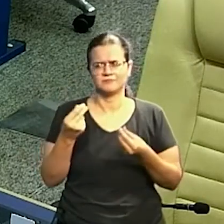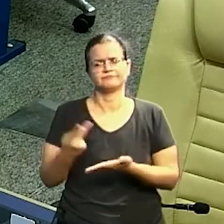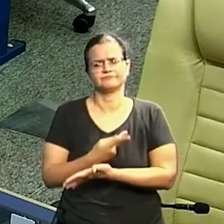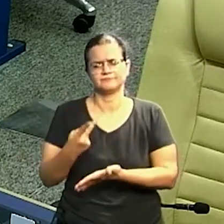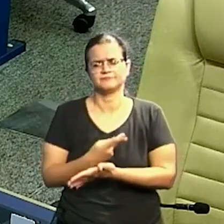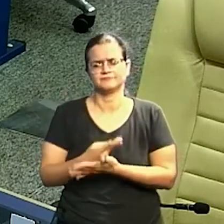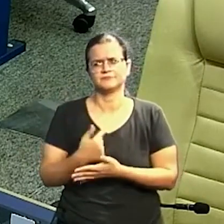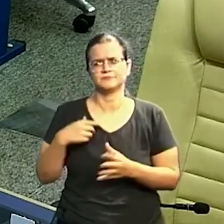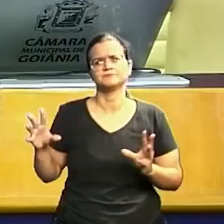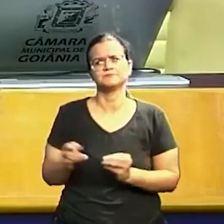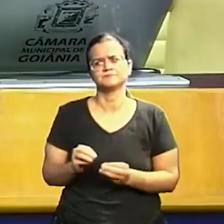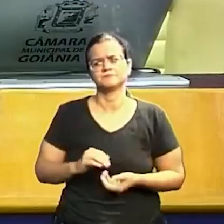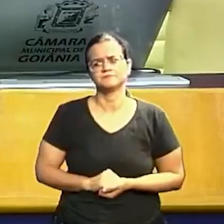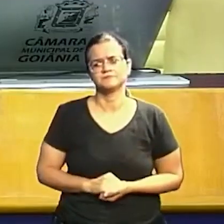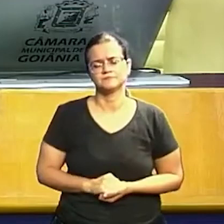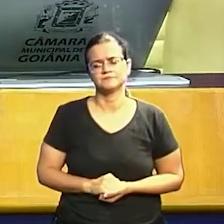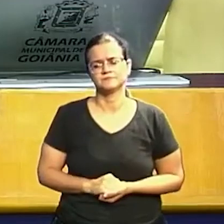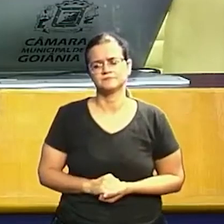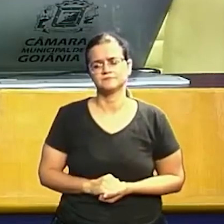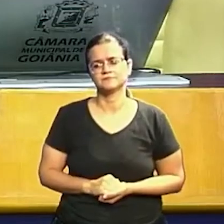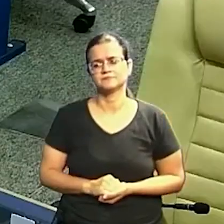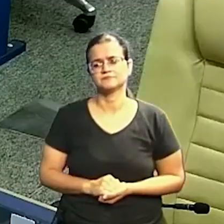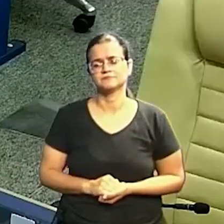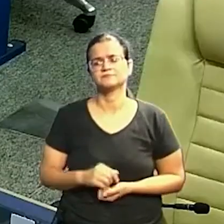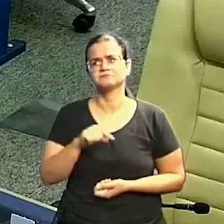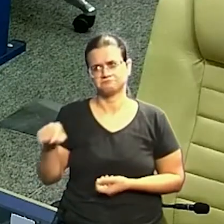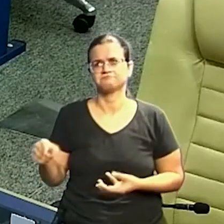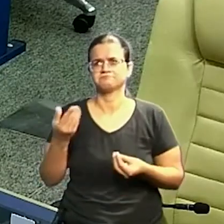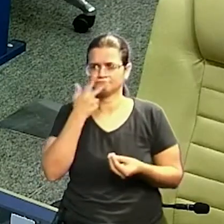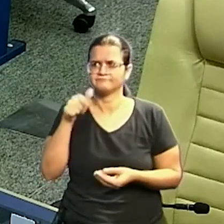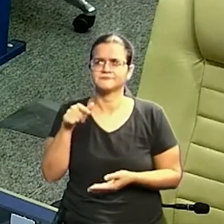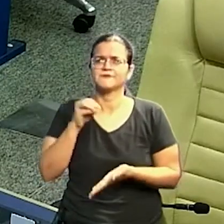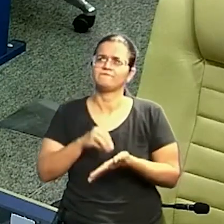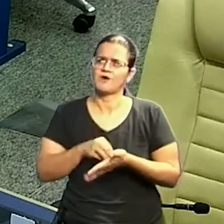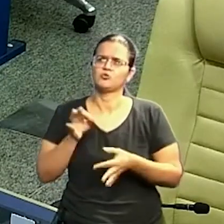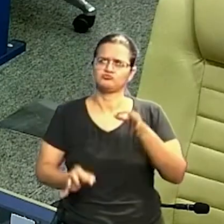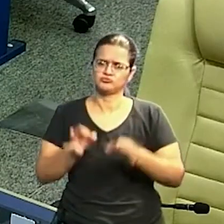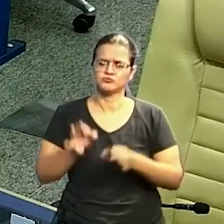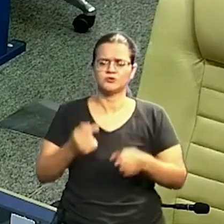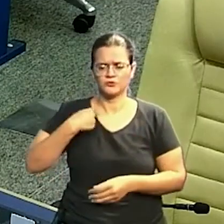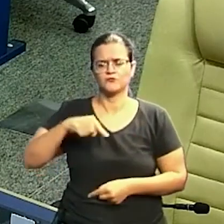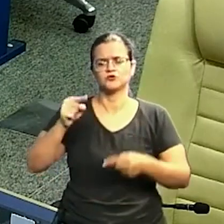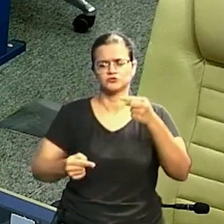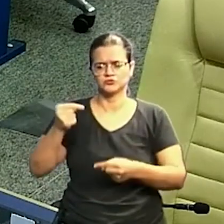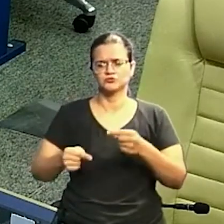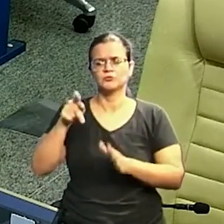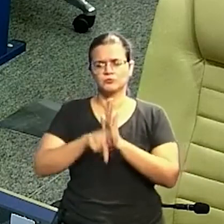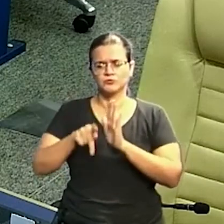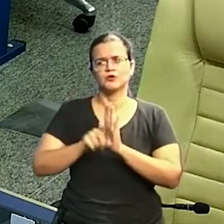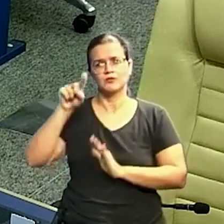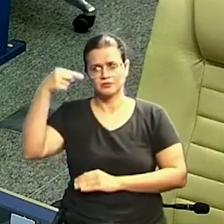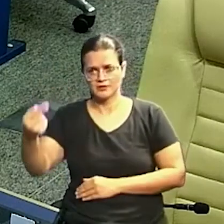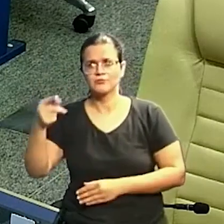muito... Para concluir, senhor presidente. Pode concluir. Fica sendo muita injustiça. Eu vou discutir algum projeto para falar